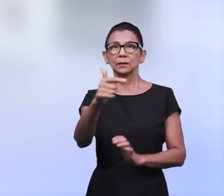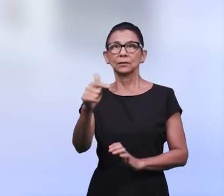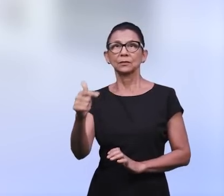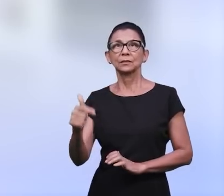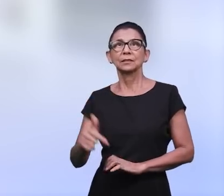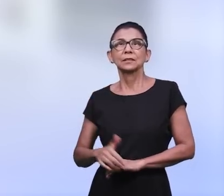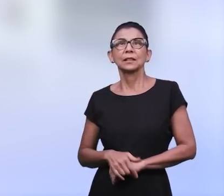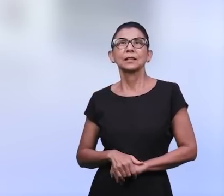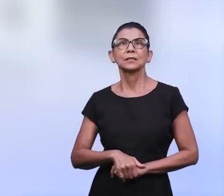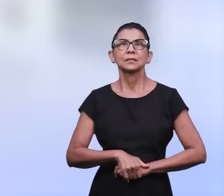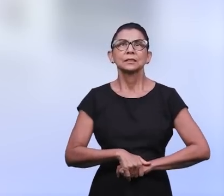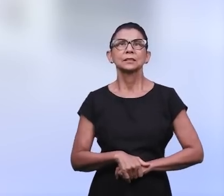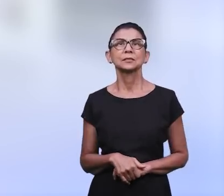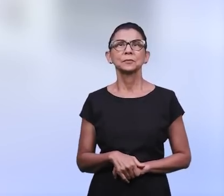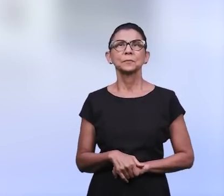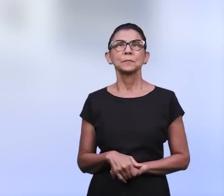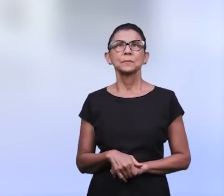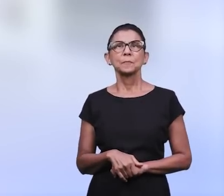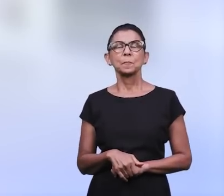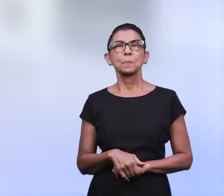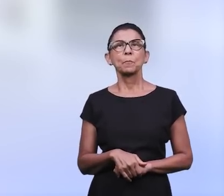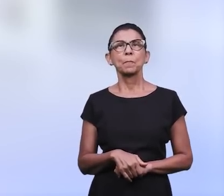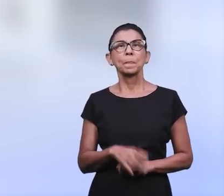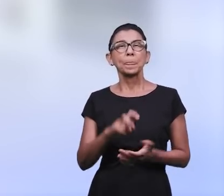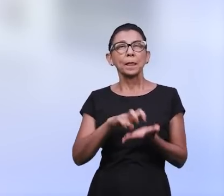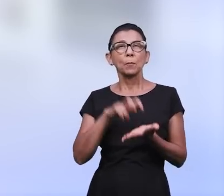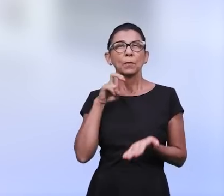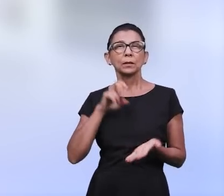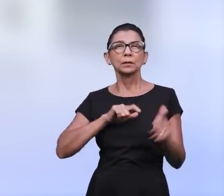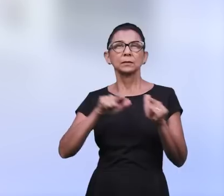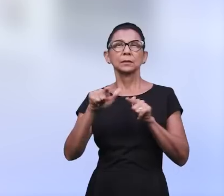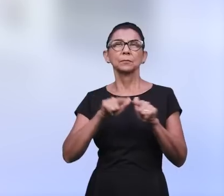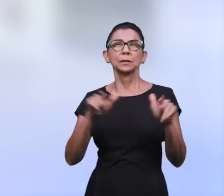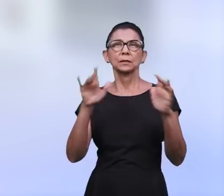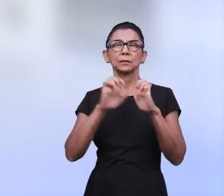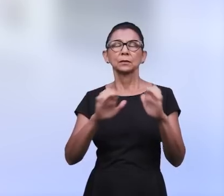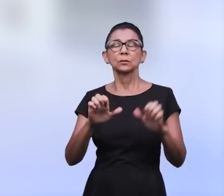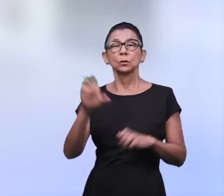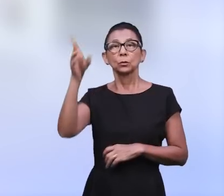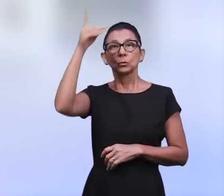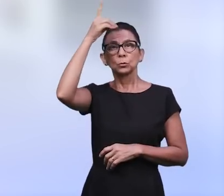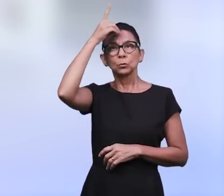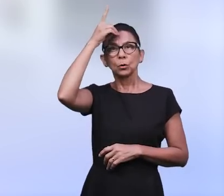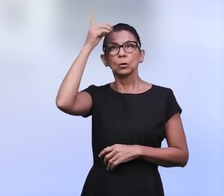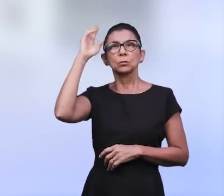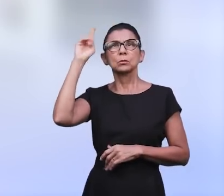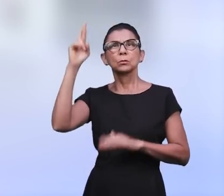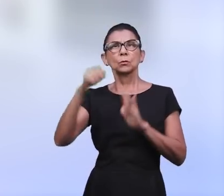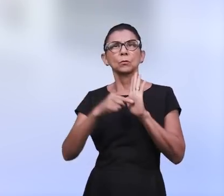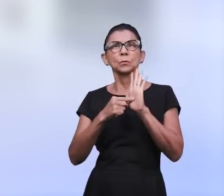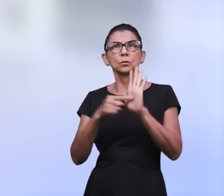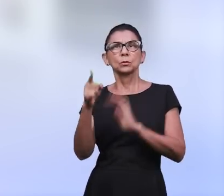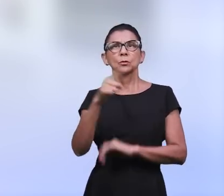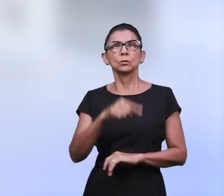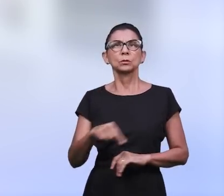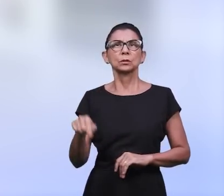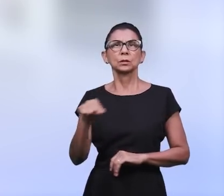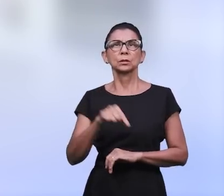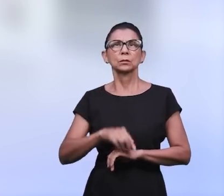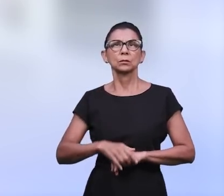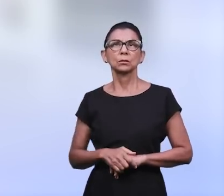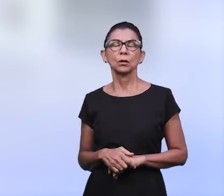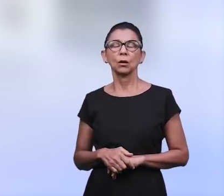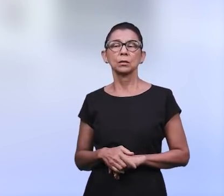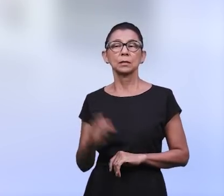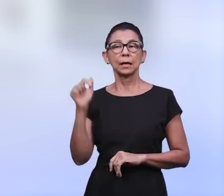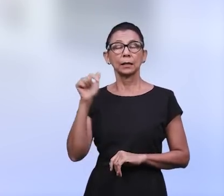a que fizéssemos esse trabalho evangelístico nessa manhã. O Senhor nos deu dons espirituais mostrando que nós estaríamos aqui e o Senhor enviaria